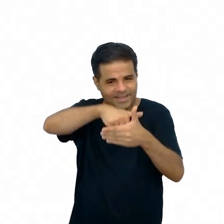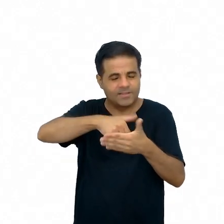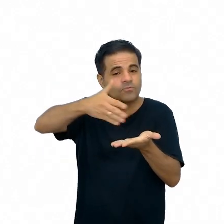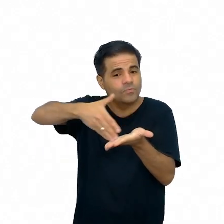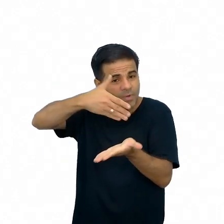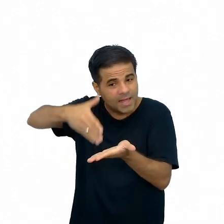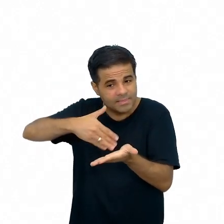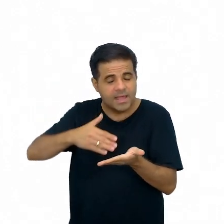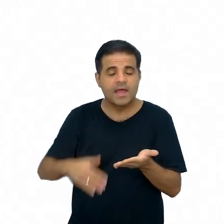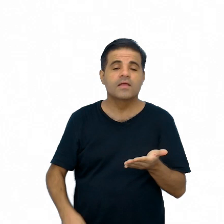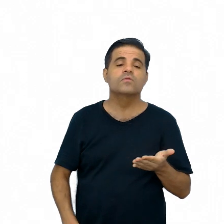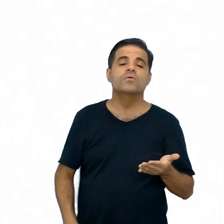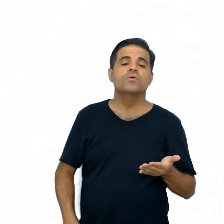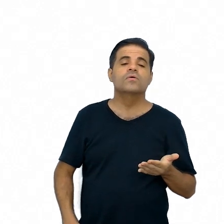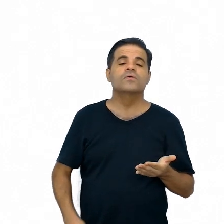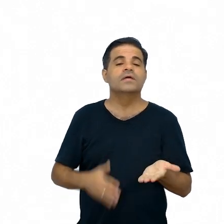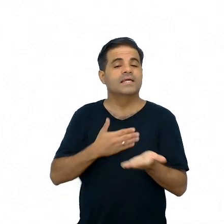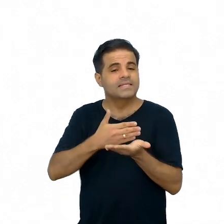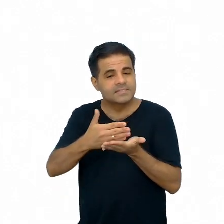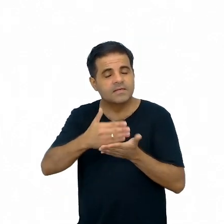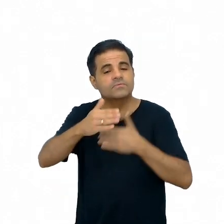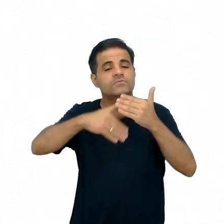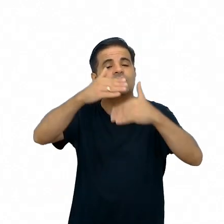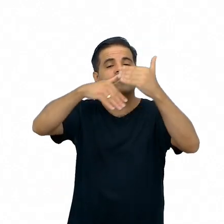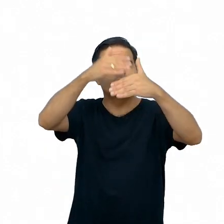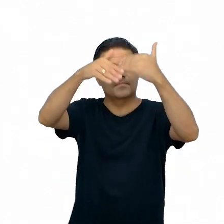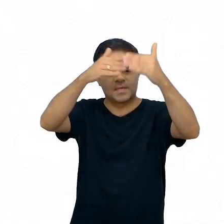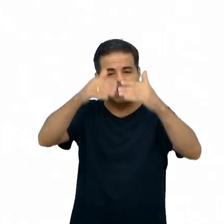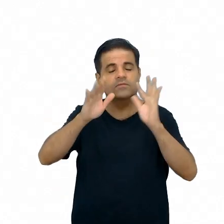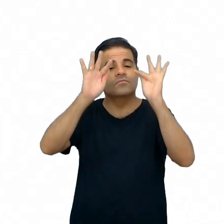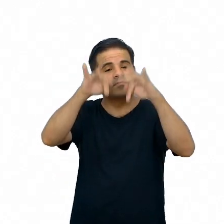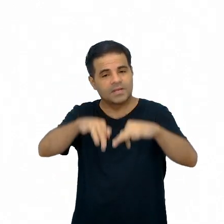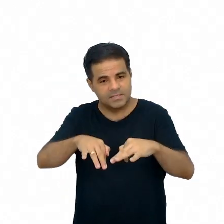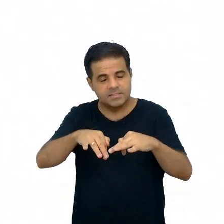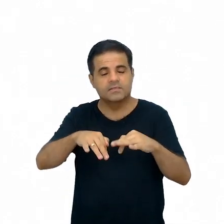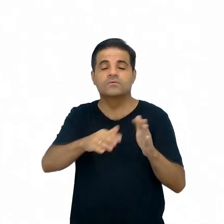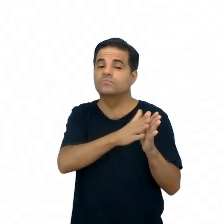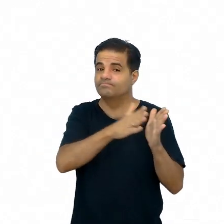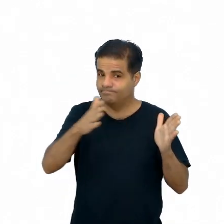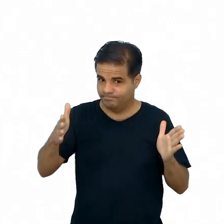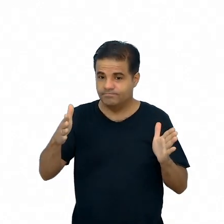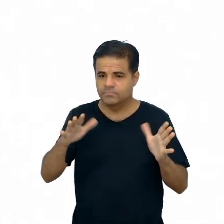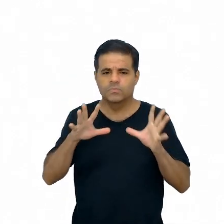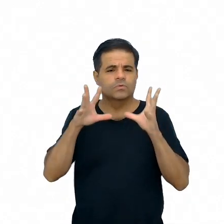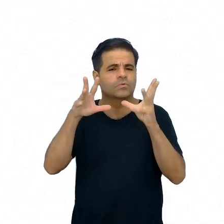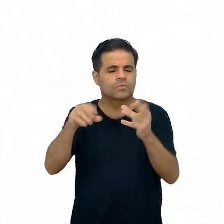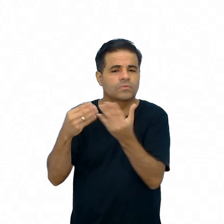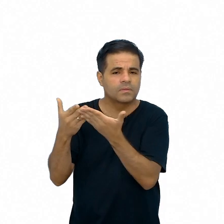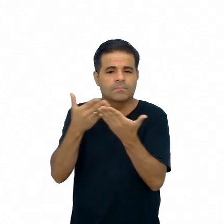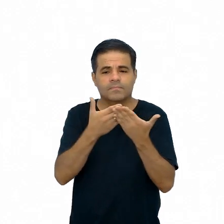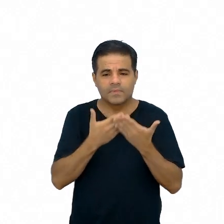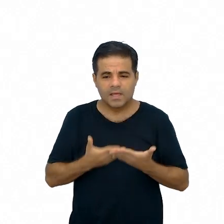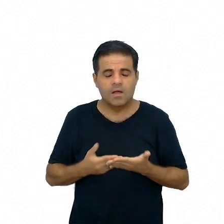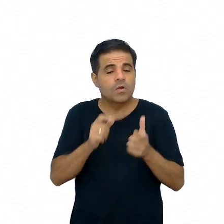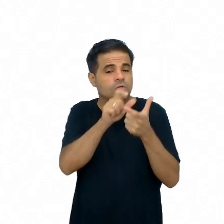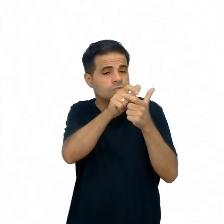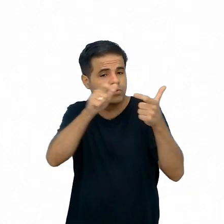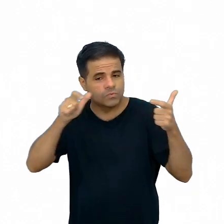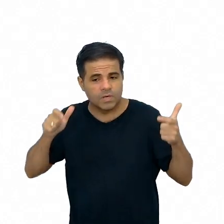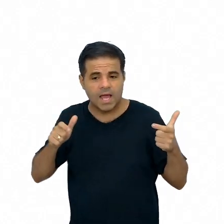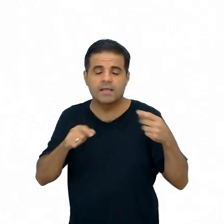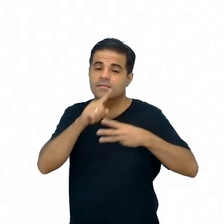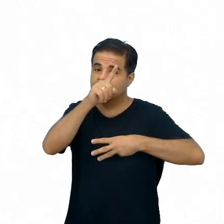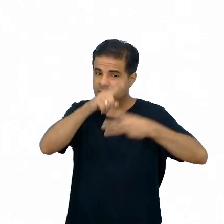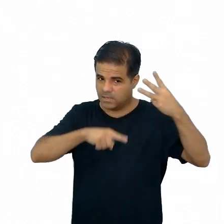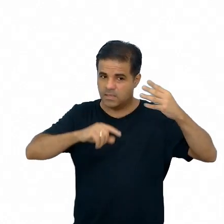caderno: o iniciando, o desenvolvendo, o finalizando. Então, toda a aula é estruturada por esses